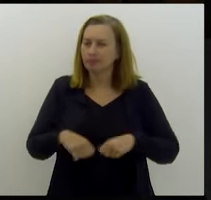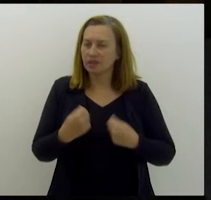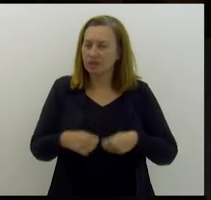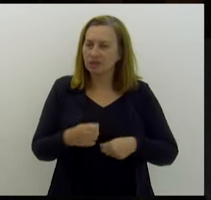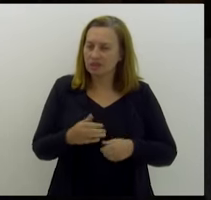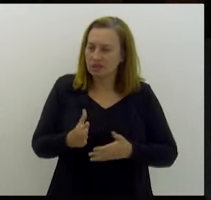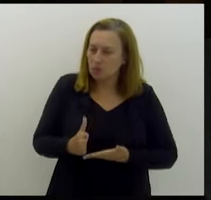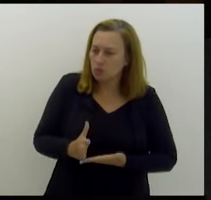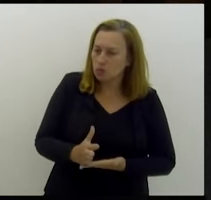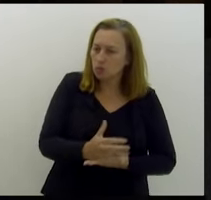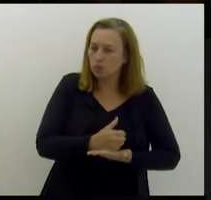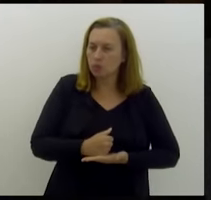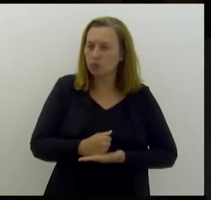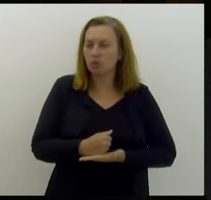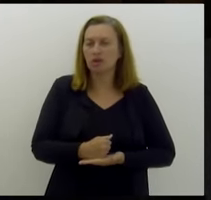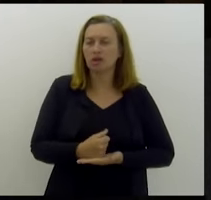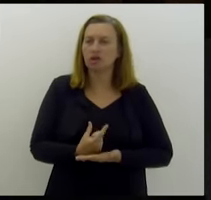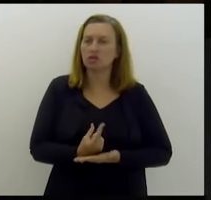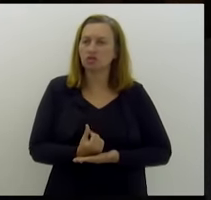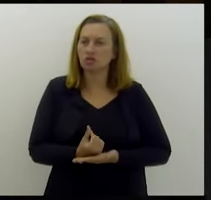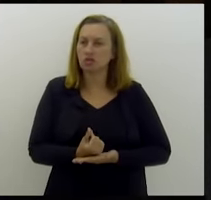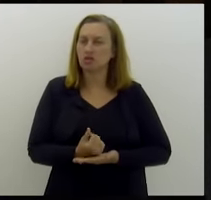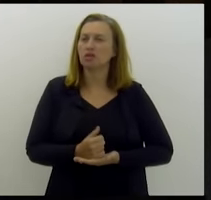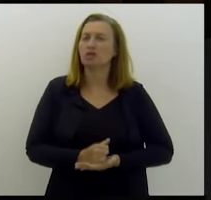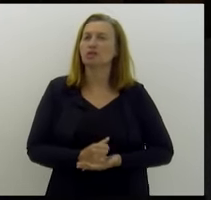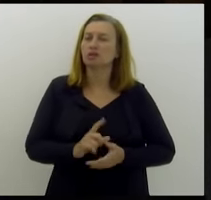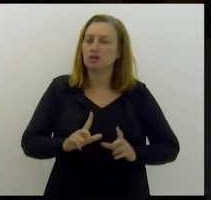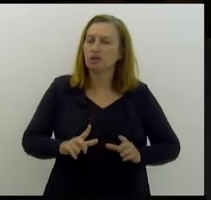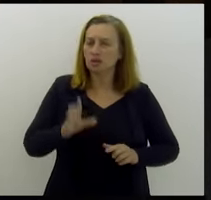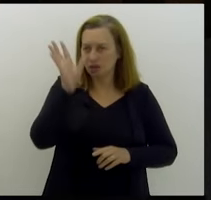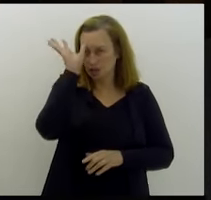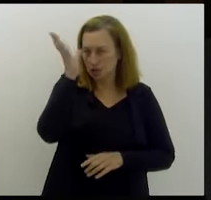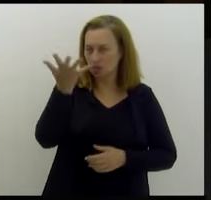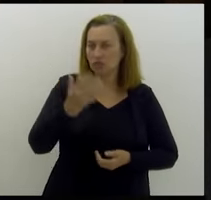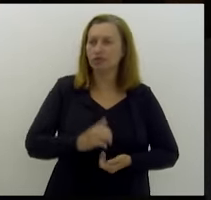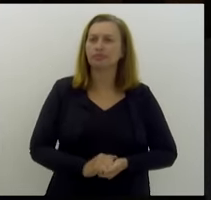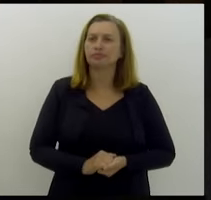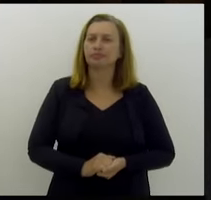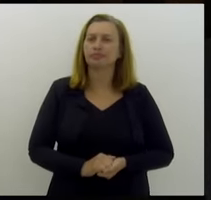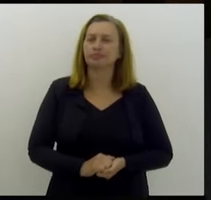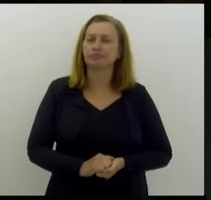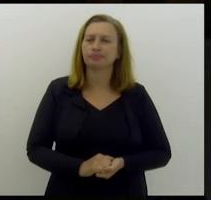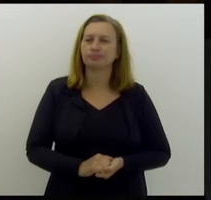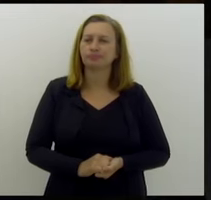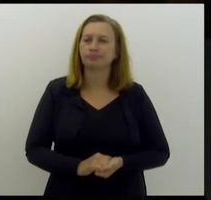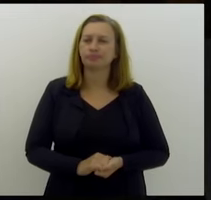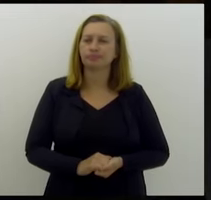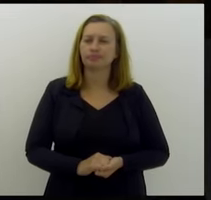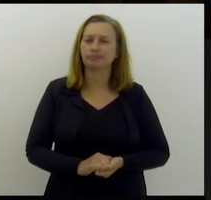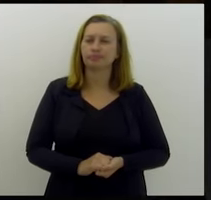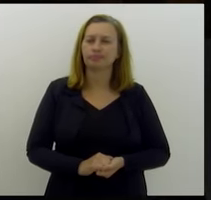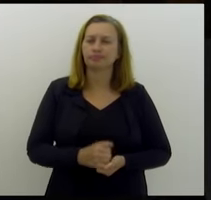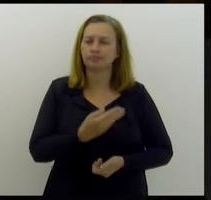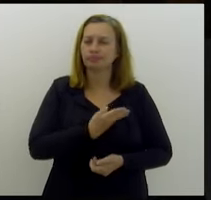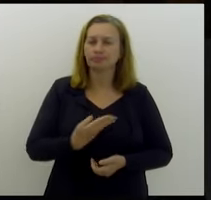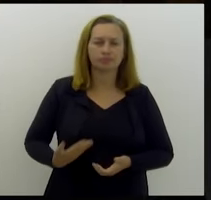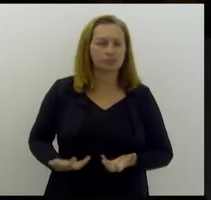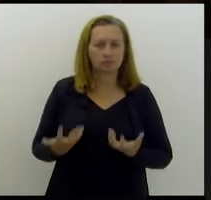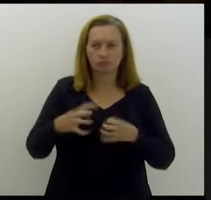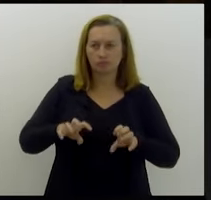revendo subsídios que não se revertem em benefício econômico pro estado do Rio de Janeiro o governador não quer fazer